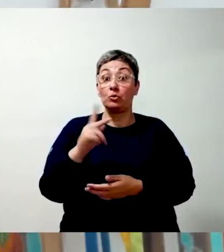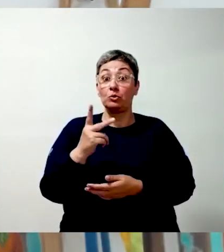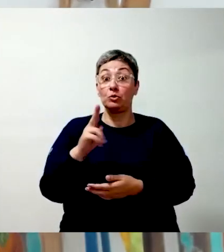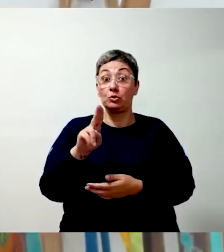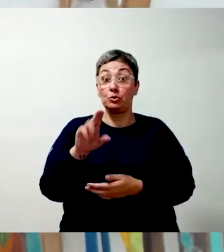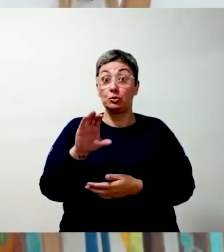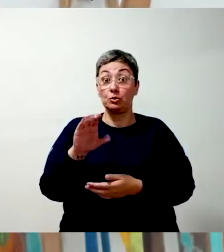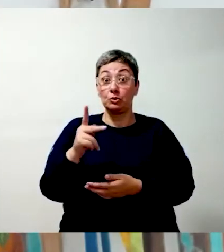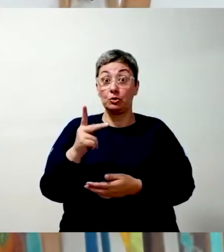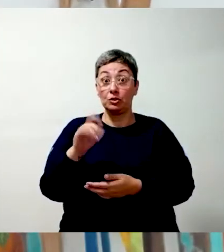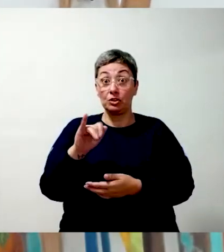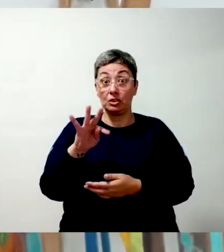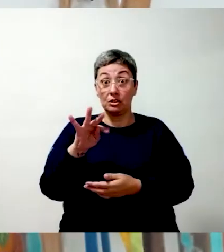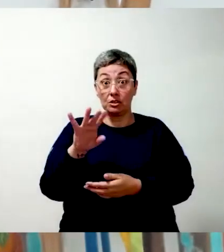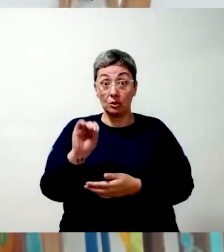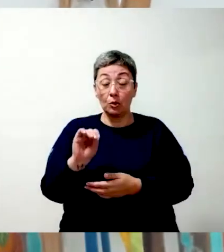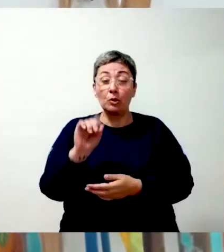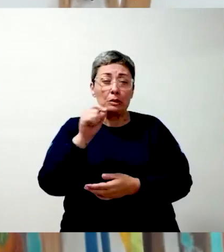chuchito.